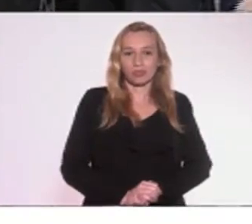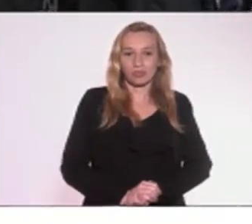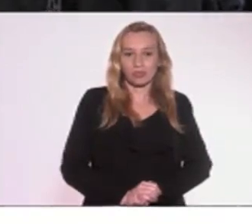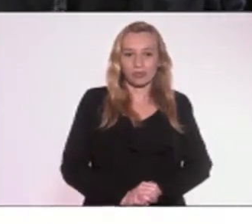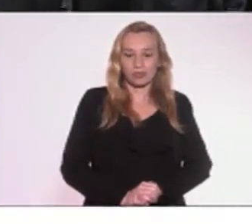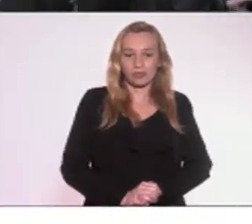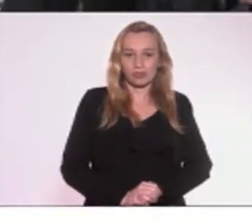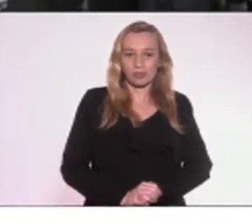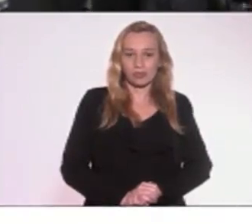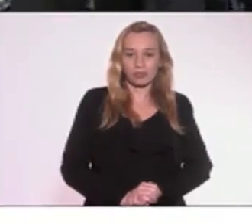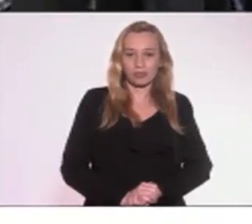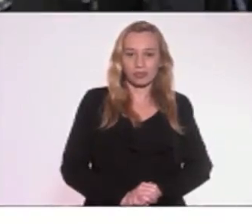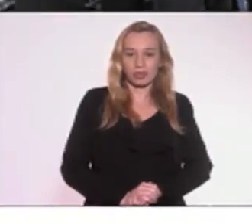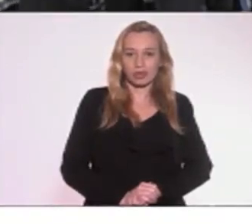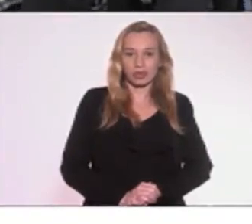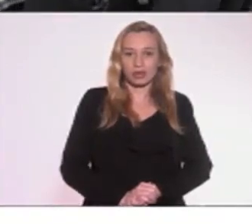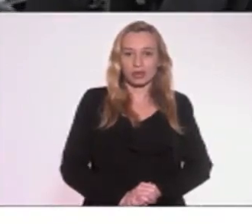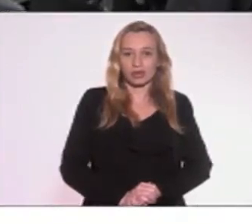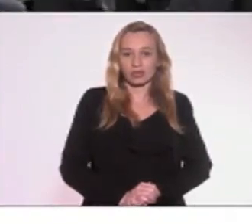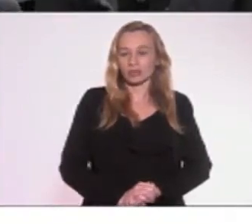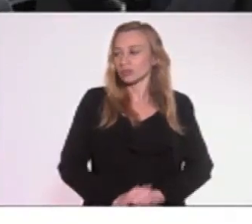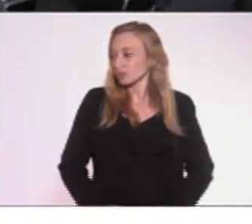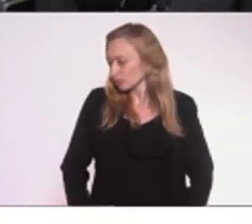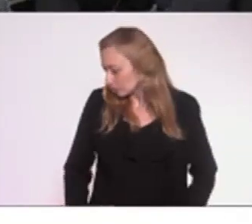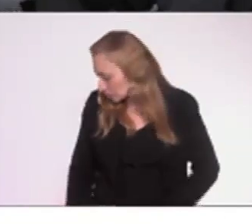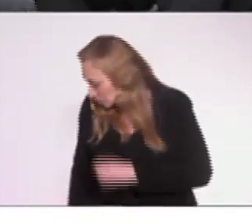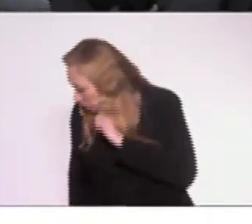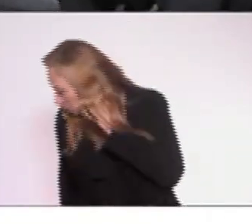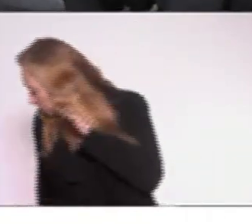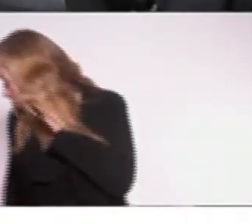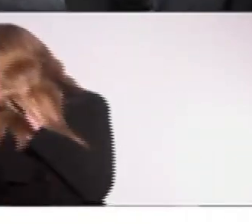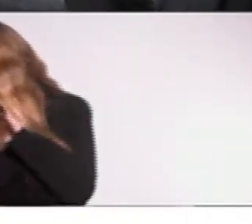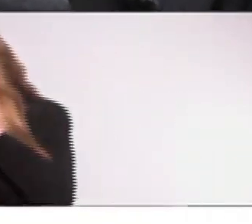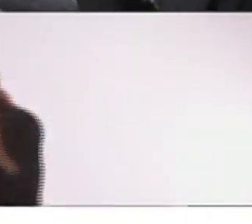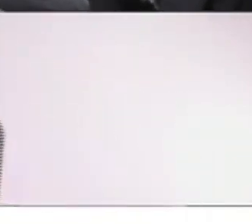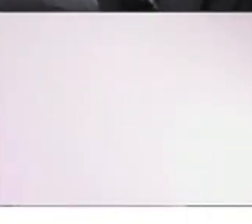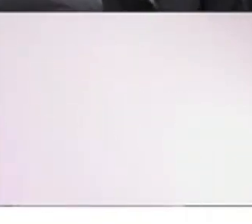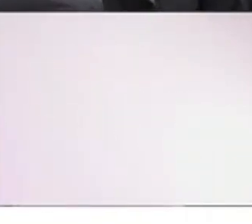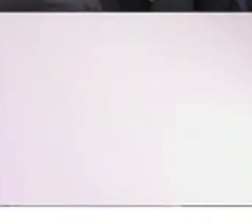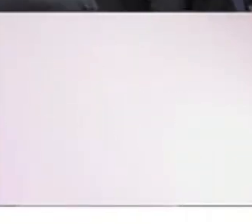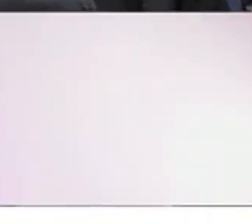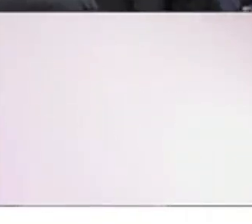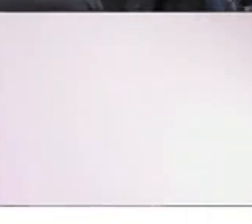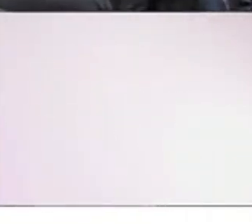Vamos tirar foto.